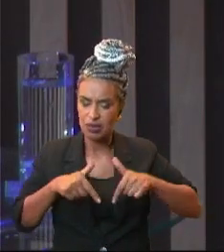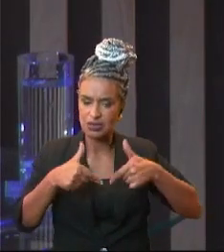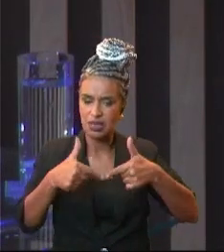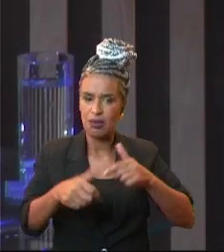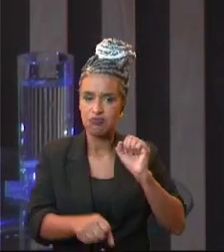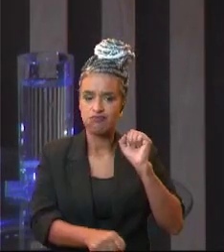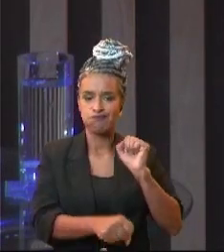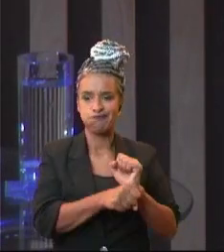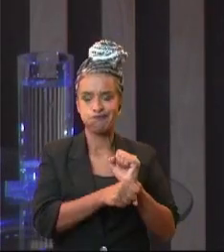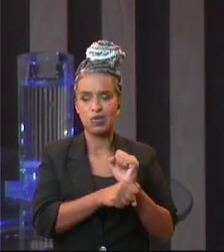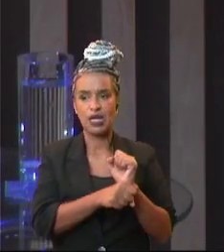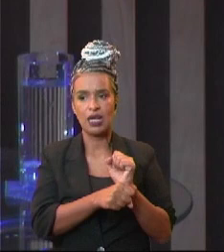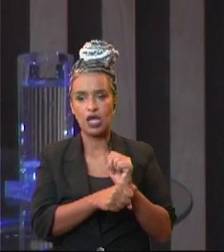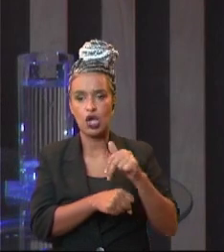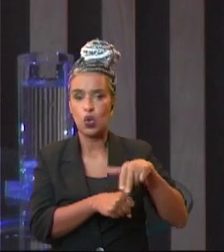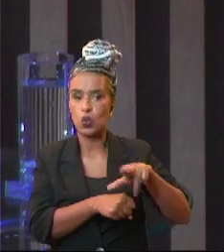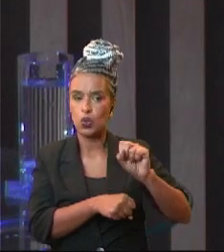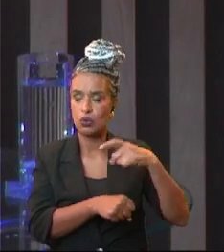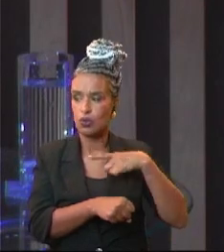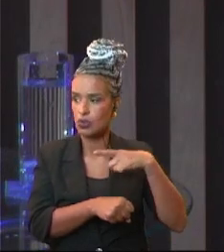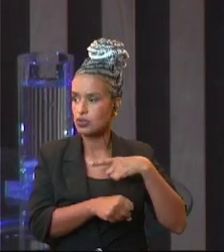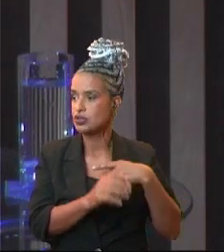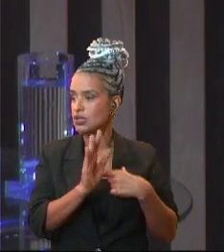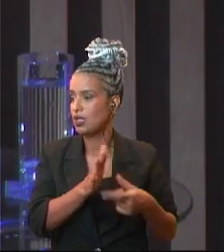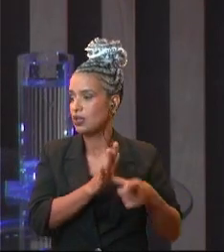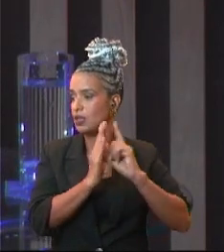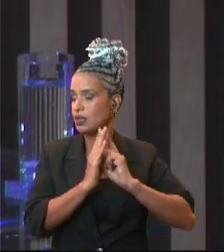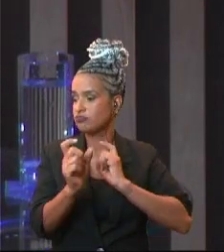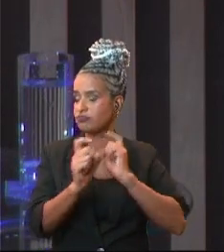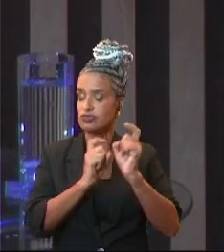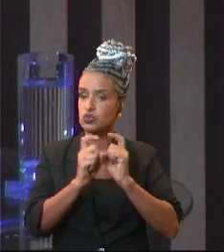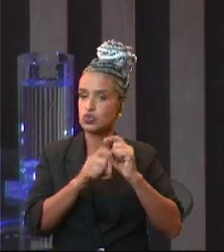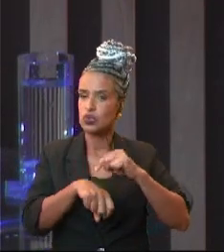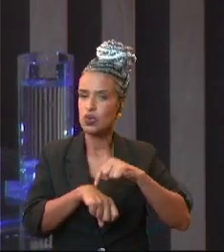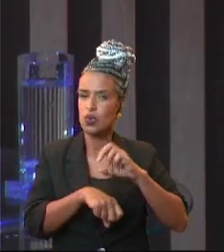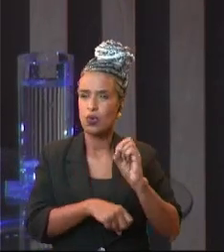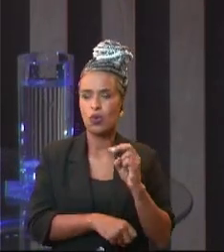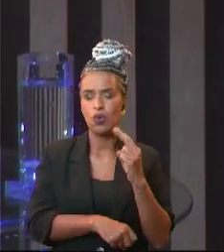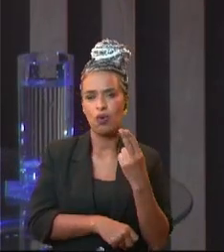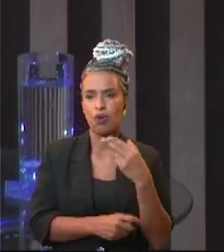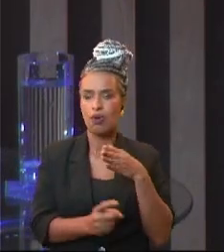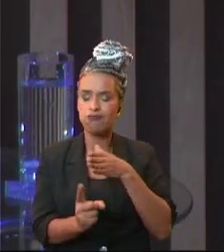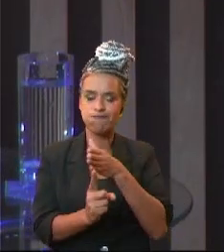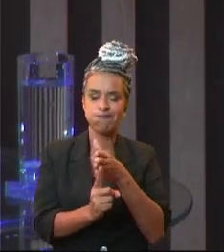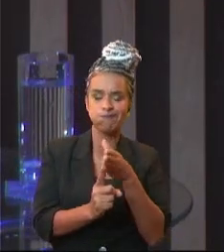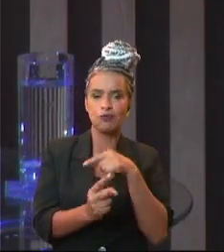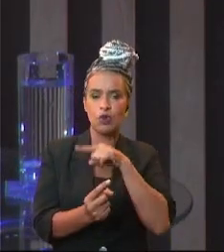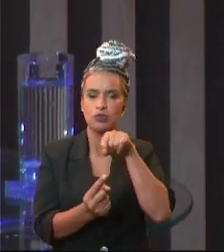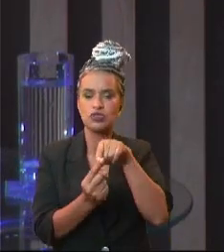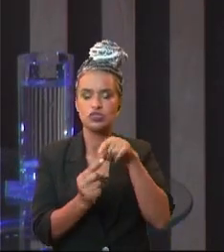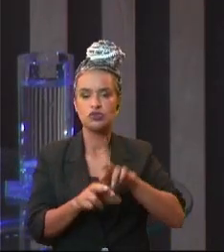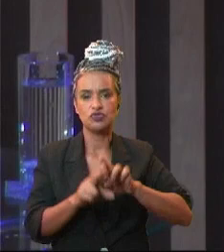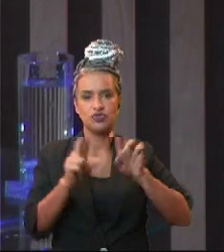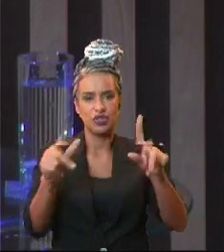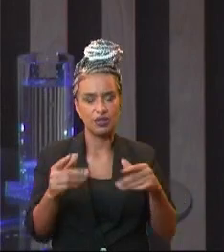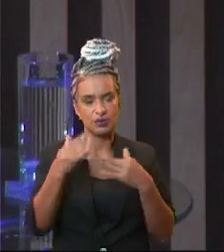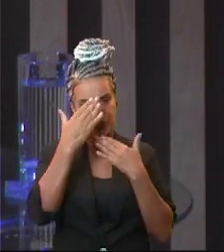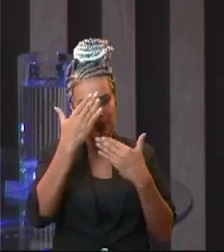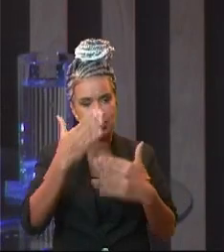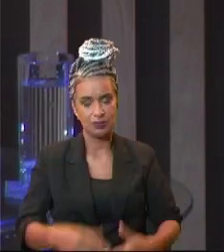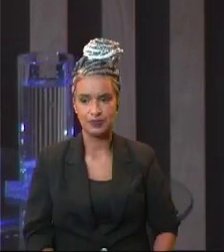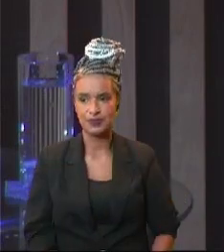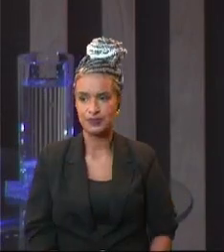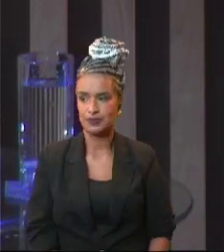simplesmente paralisar o Conselho de Segurança, que é algo que a gente discutiu previamente, ou se há algum caminho alternativo. Obrigado.